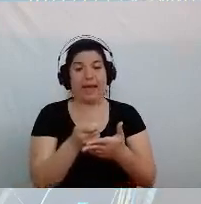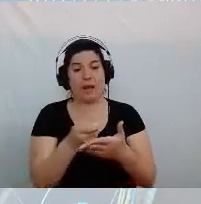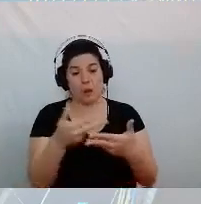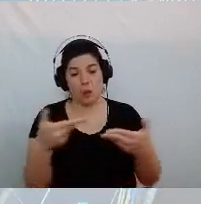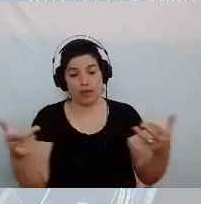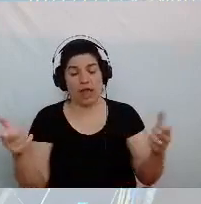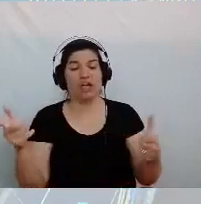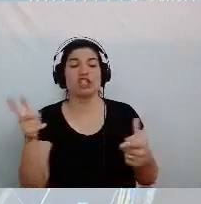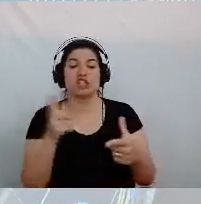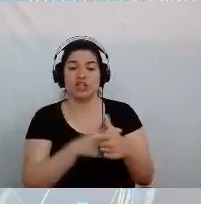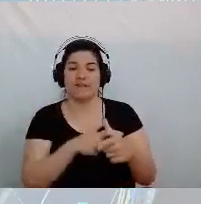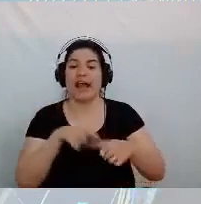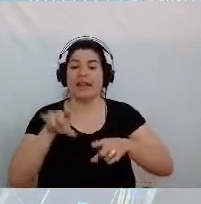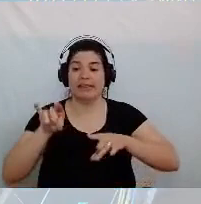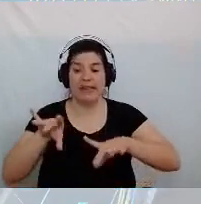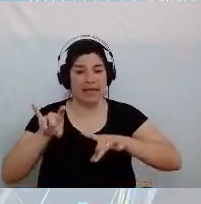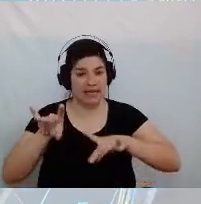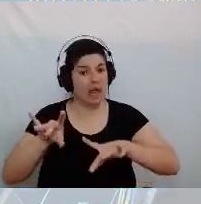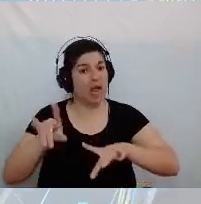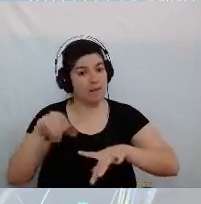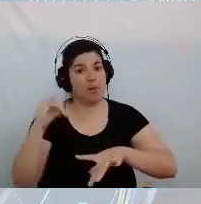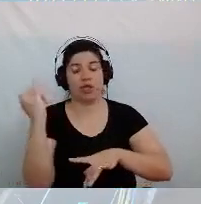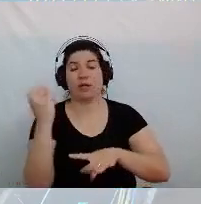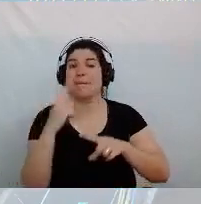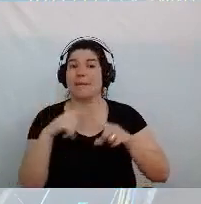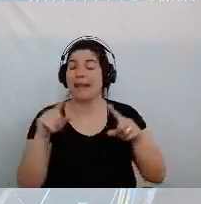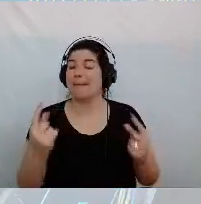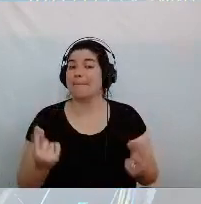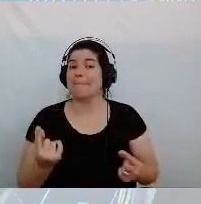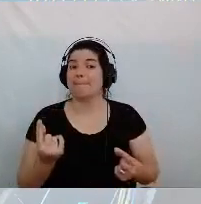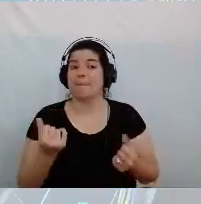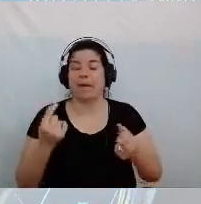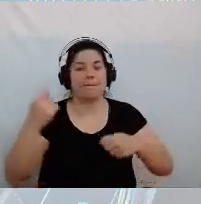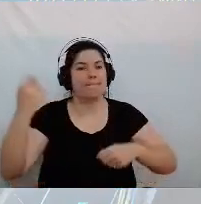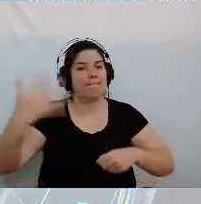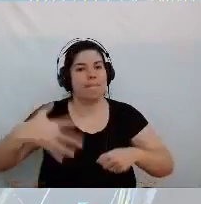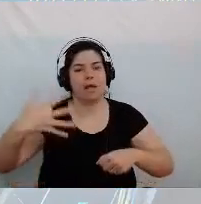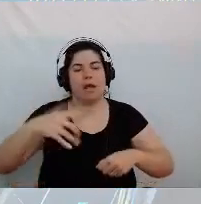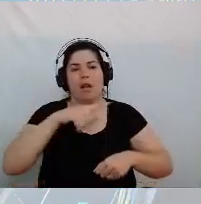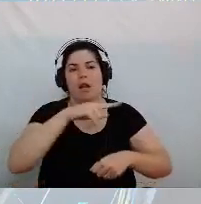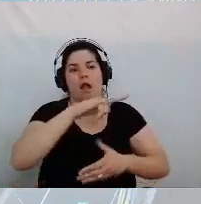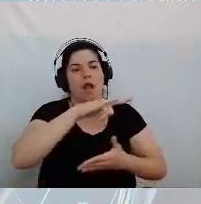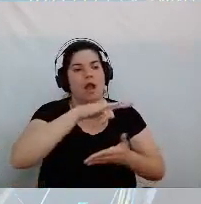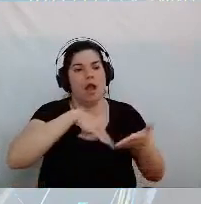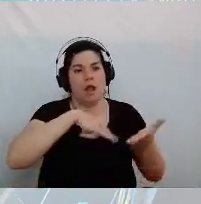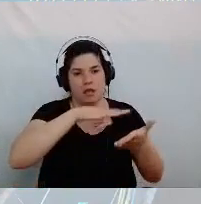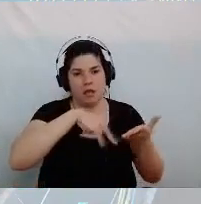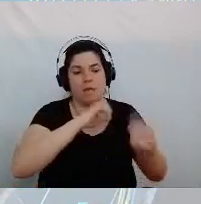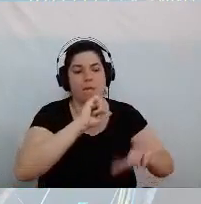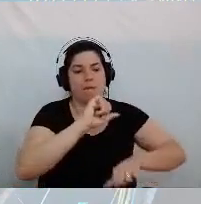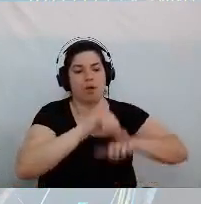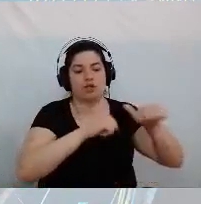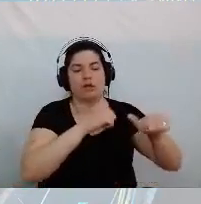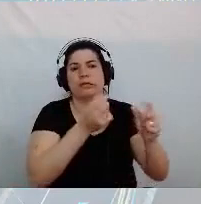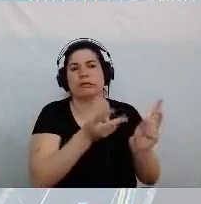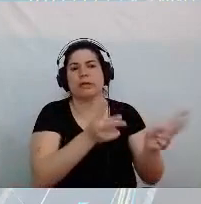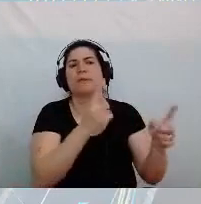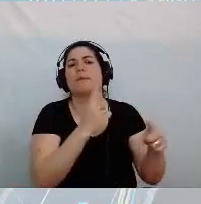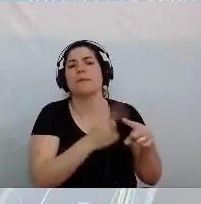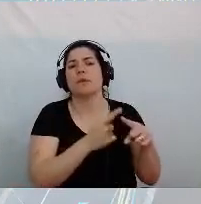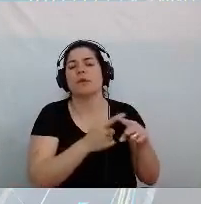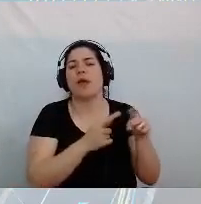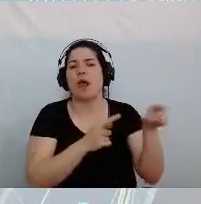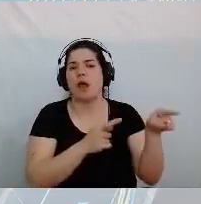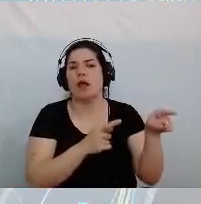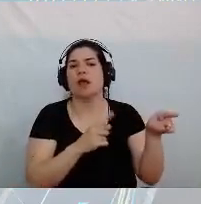técnicas custam muito mais caro exatamente naqueles arquivos que são modificados com mais frequência porque eles que vão eventualmente